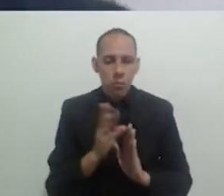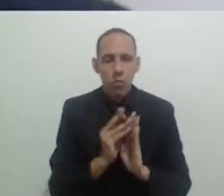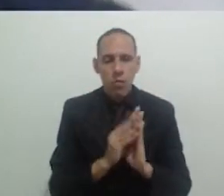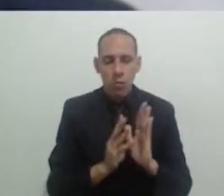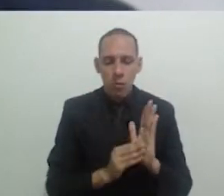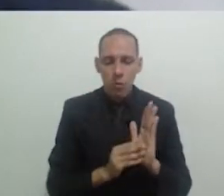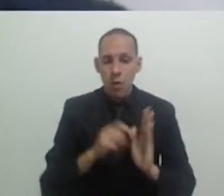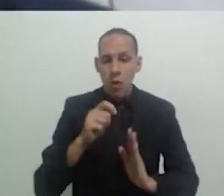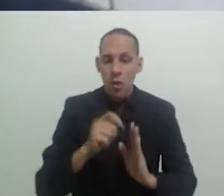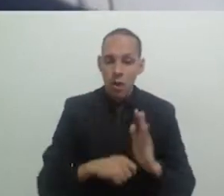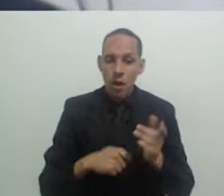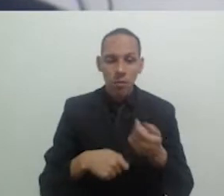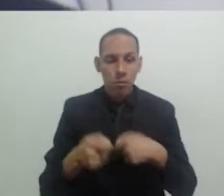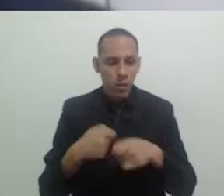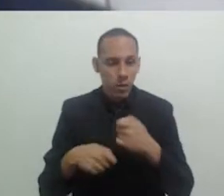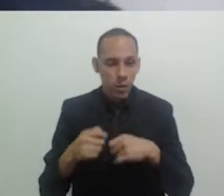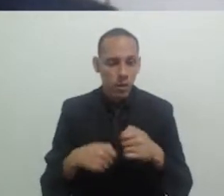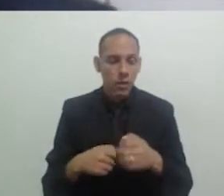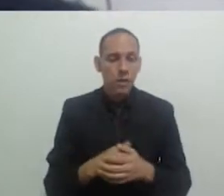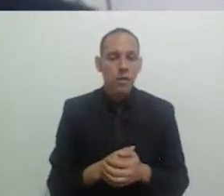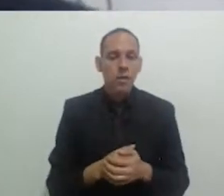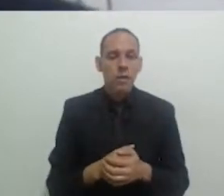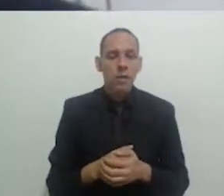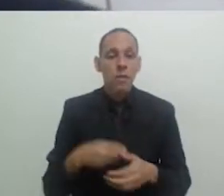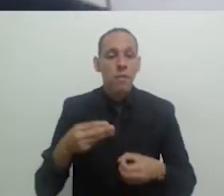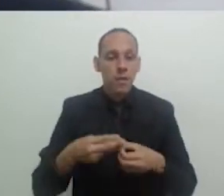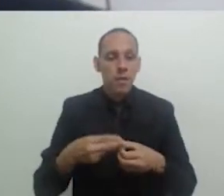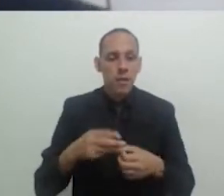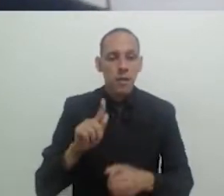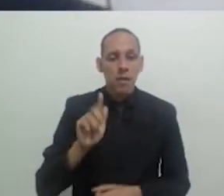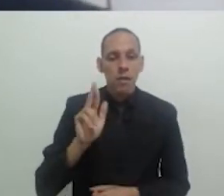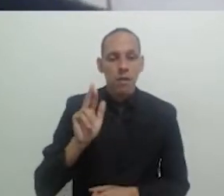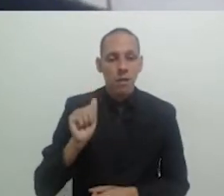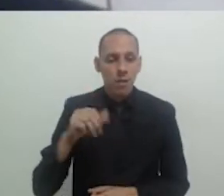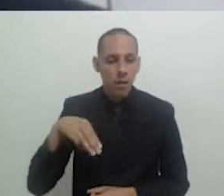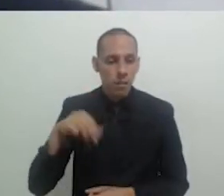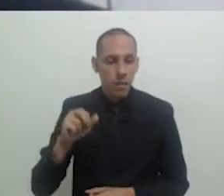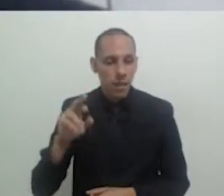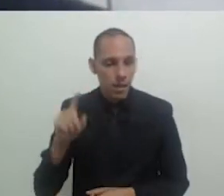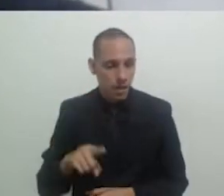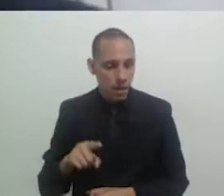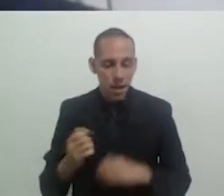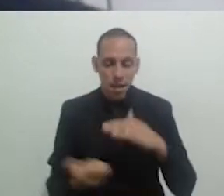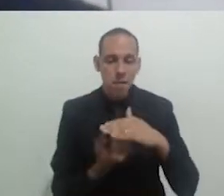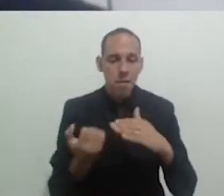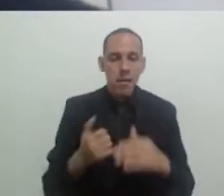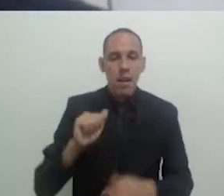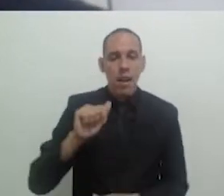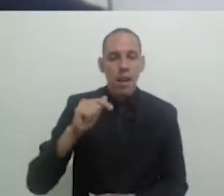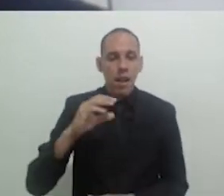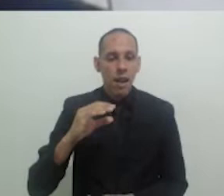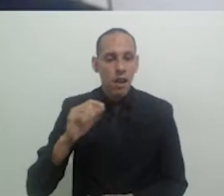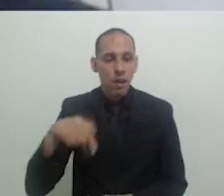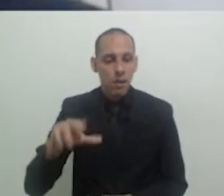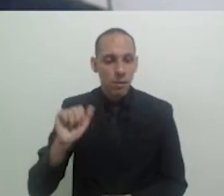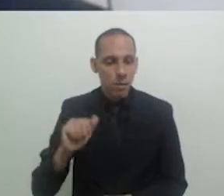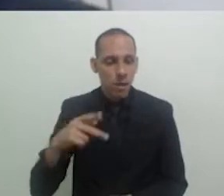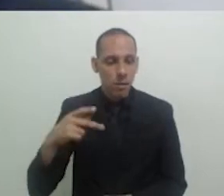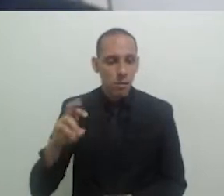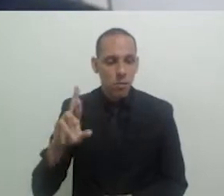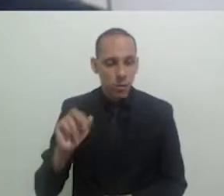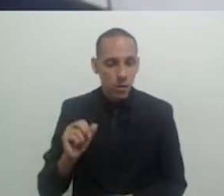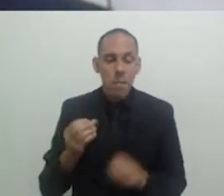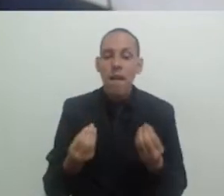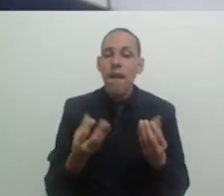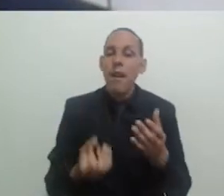celebrado entre o município de Guamaré e a empresa Acura, ele versava para a construção de uma usina de dessalinização de água do